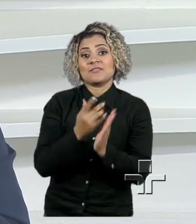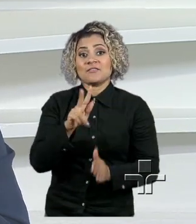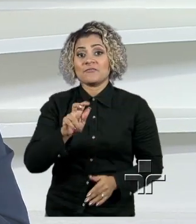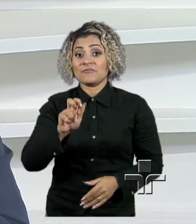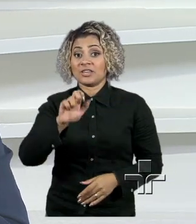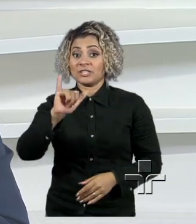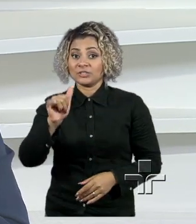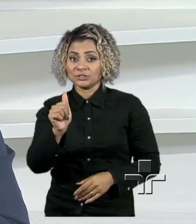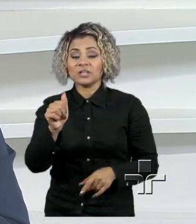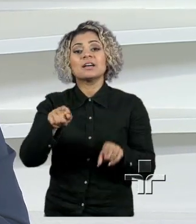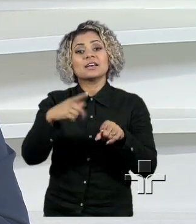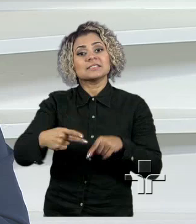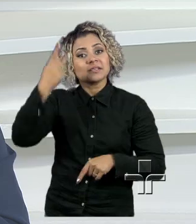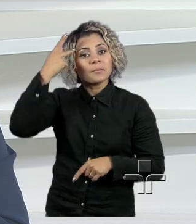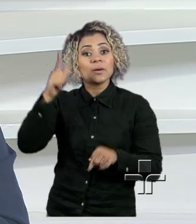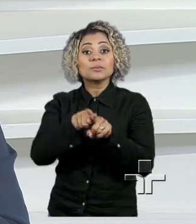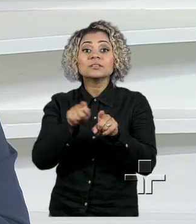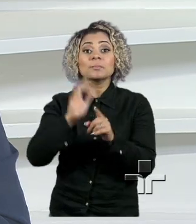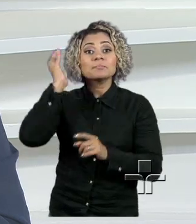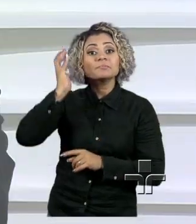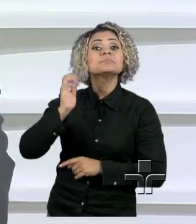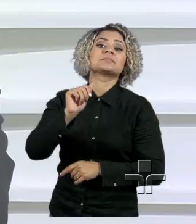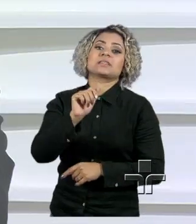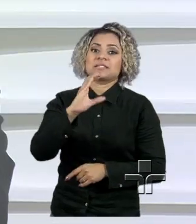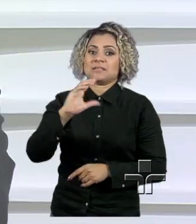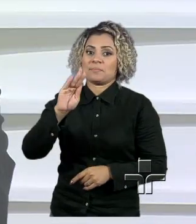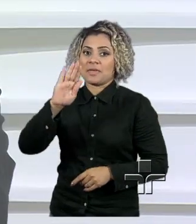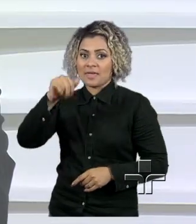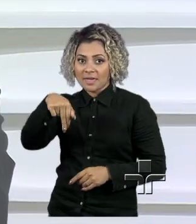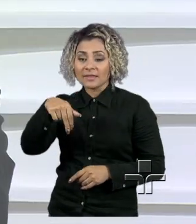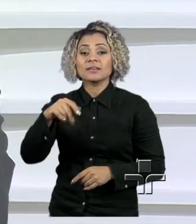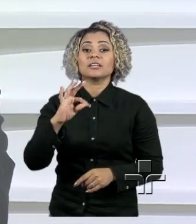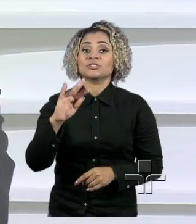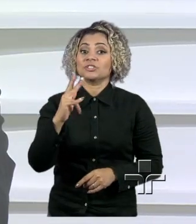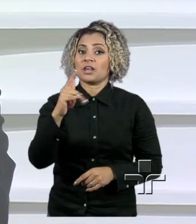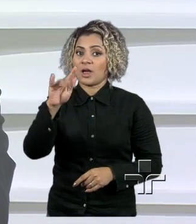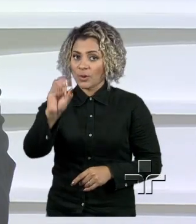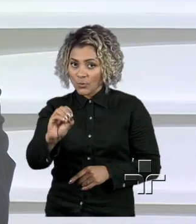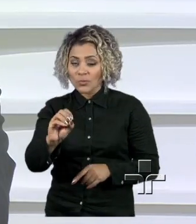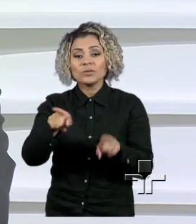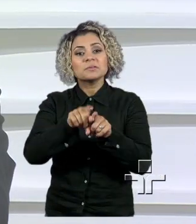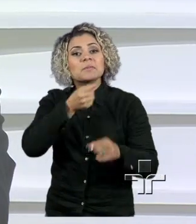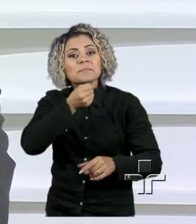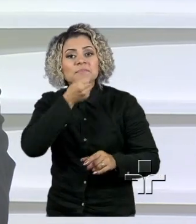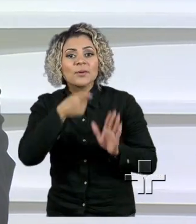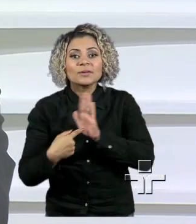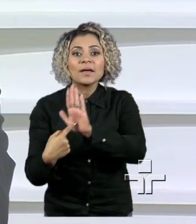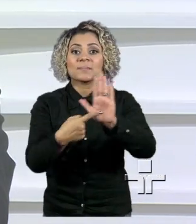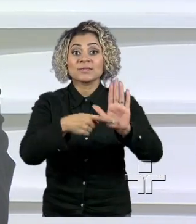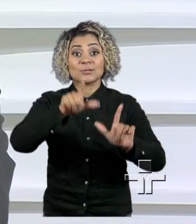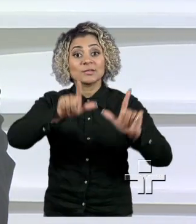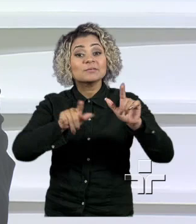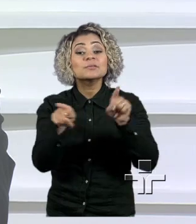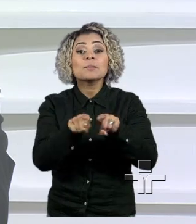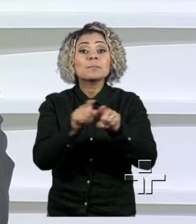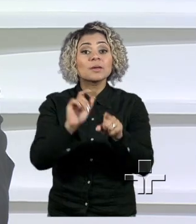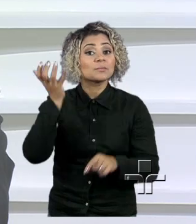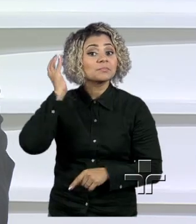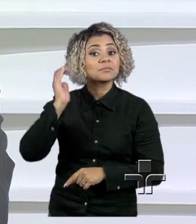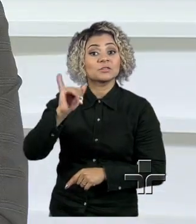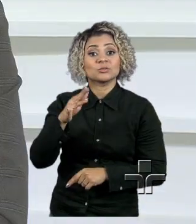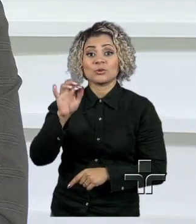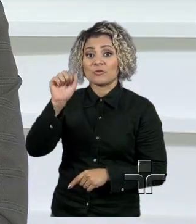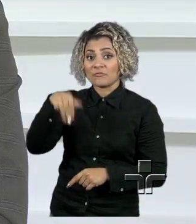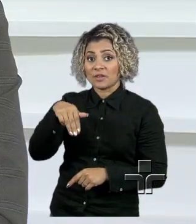e colunista da rádio CBN. Tiago Uberreich, apresentador e repórter da rádio Jovem